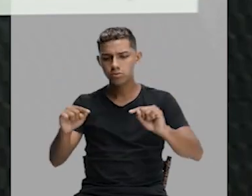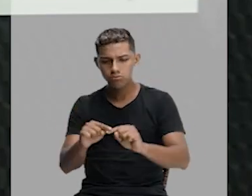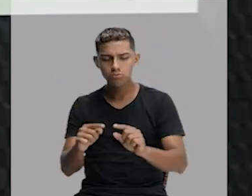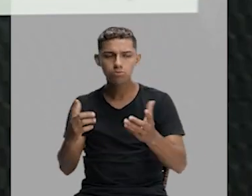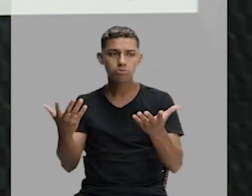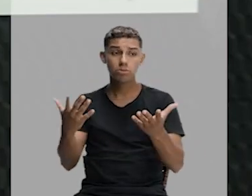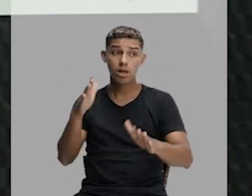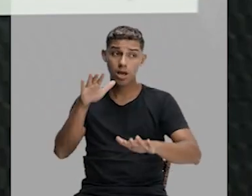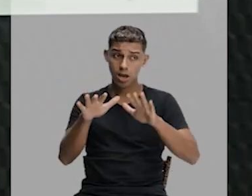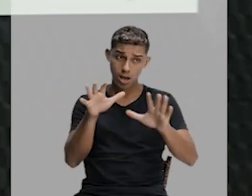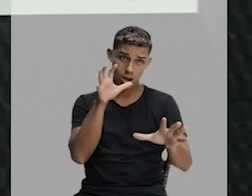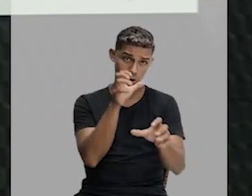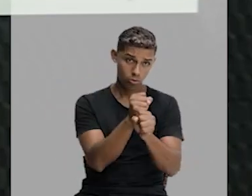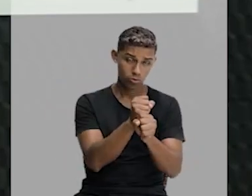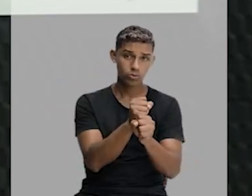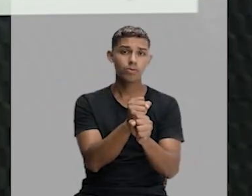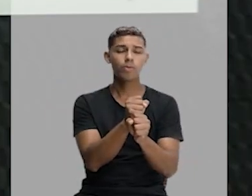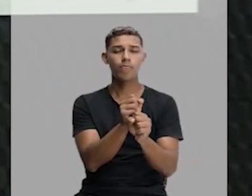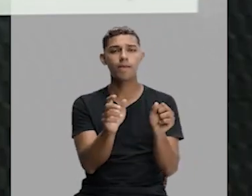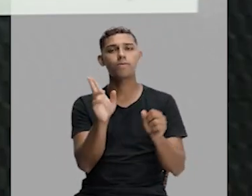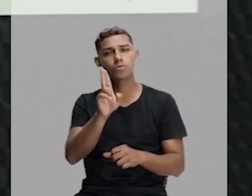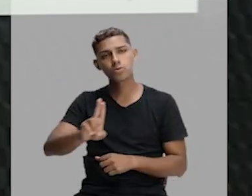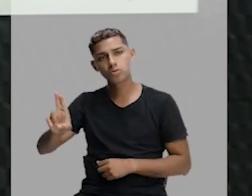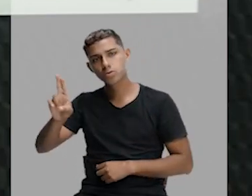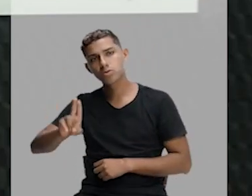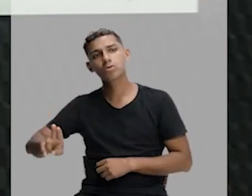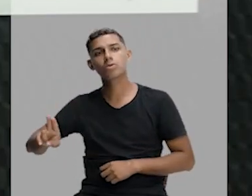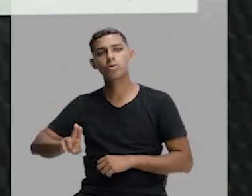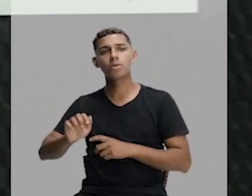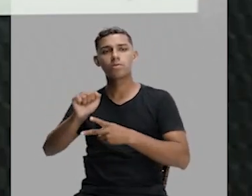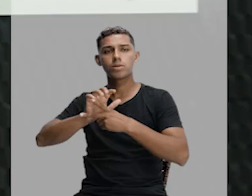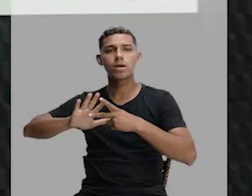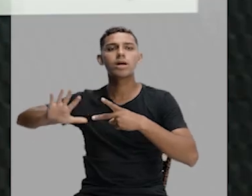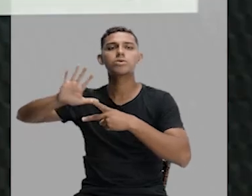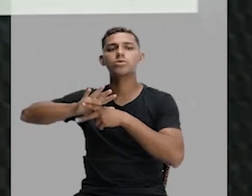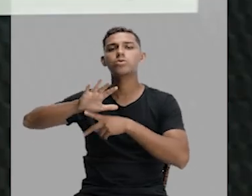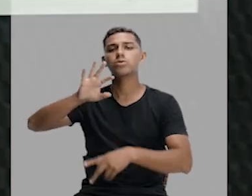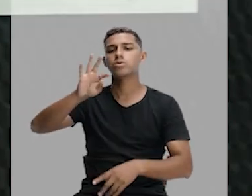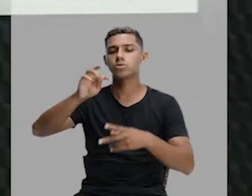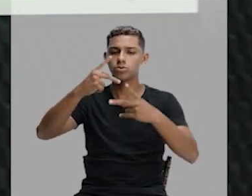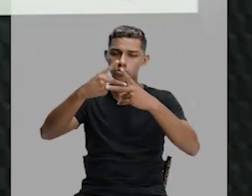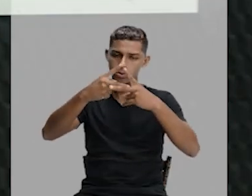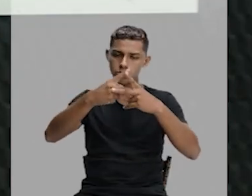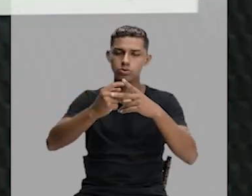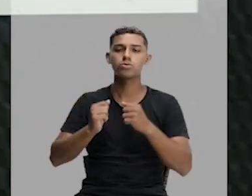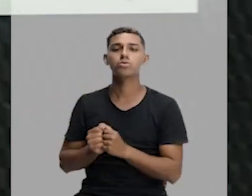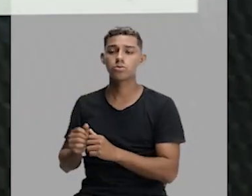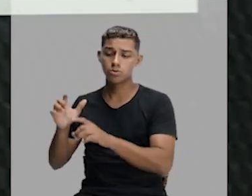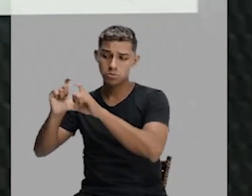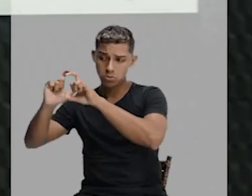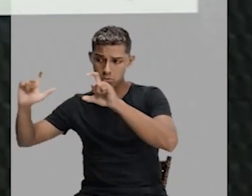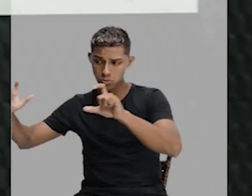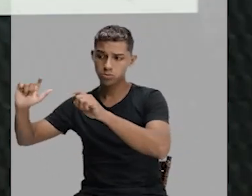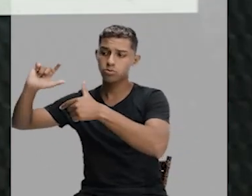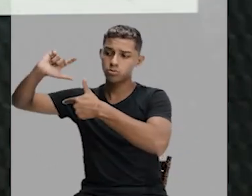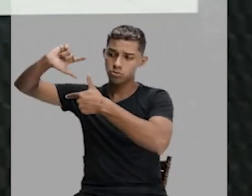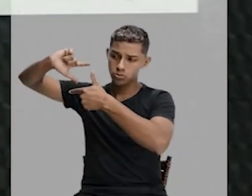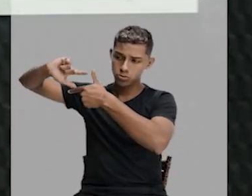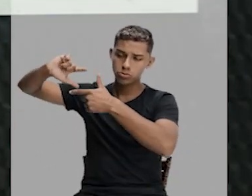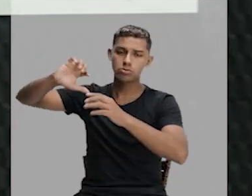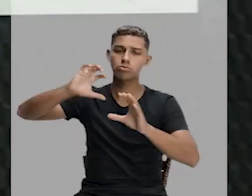das duas bases, aí você vai usar a fórmula da área do triângulo, a fórmula da área do pentágono, a fórmula da área do